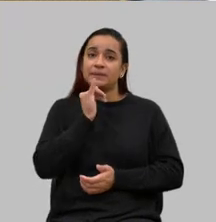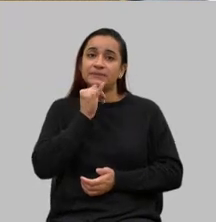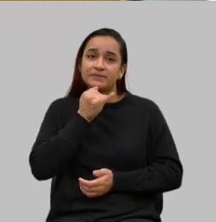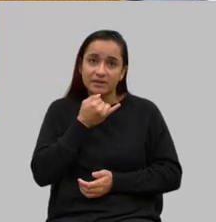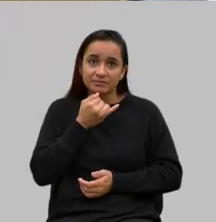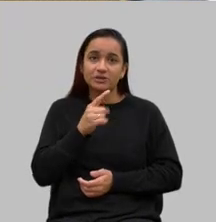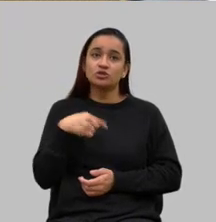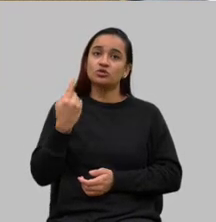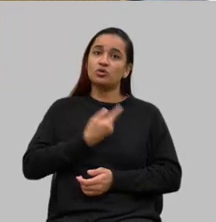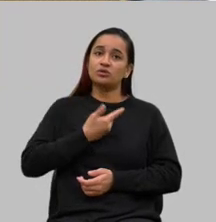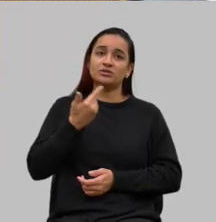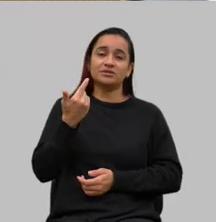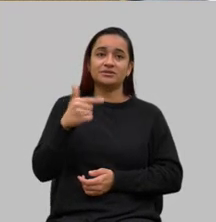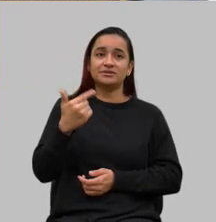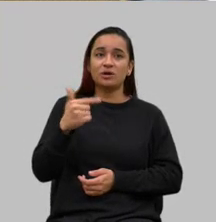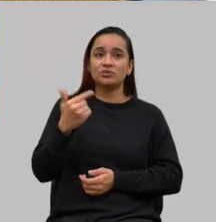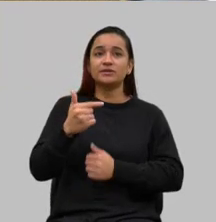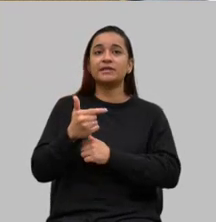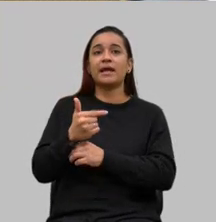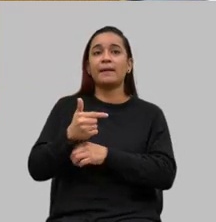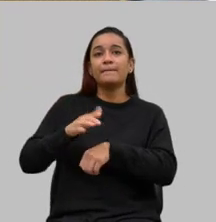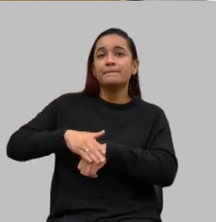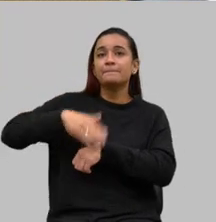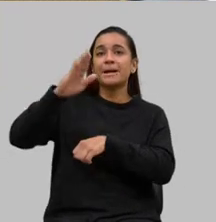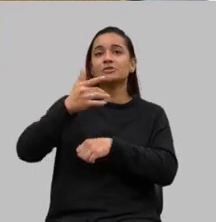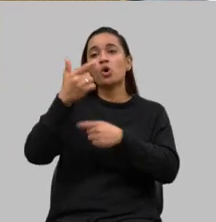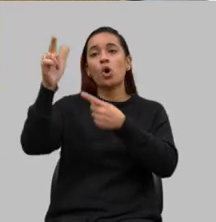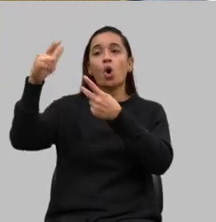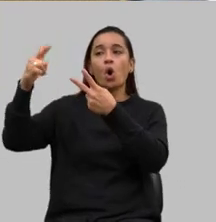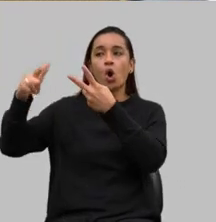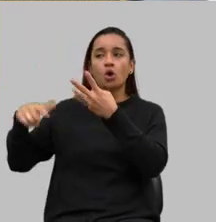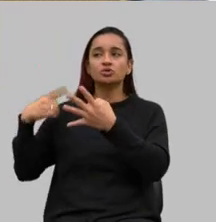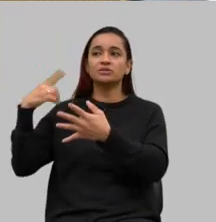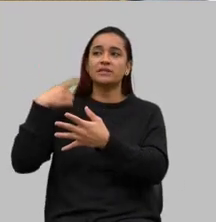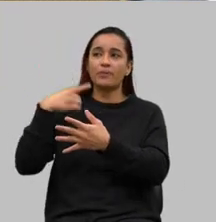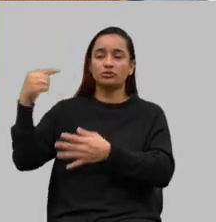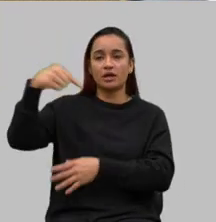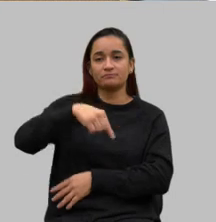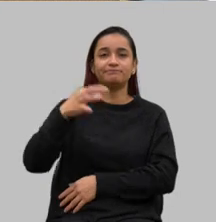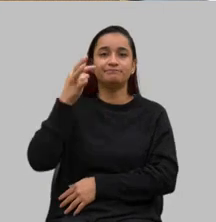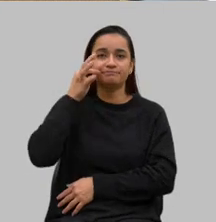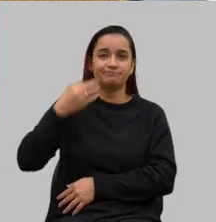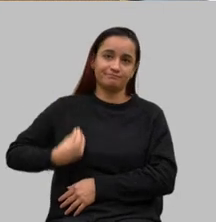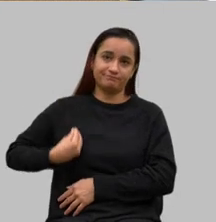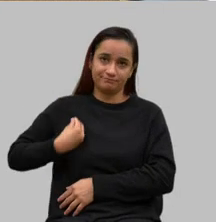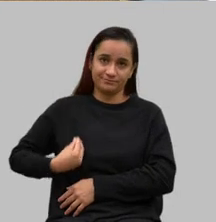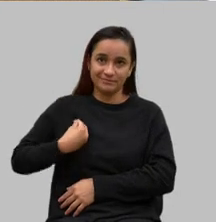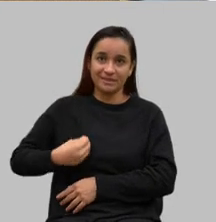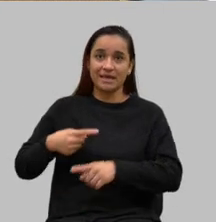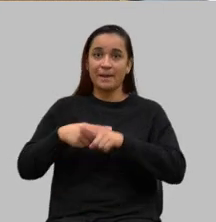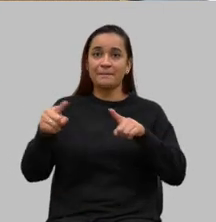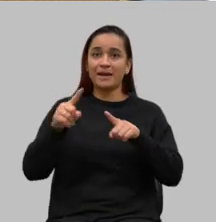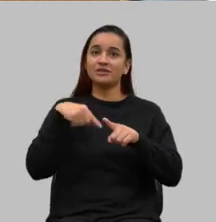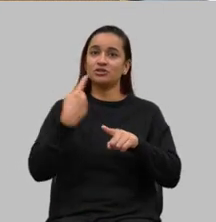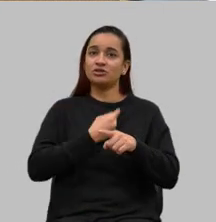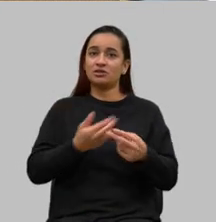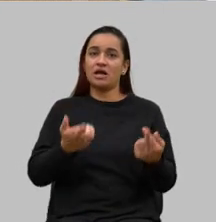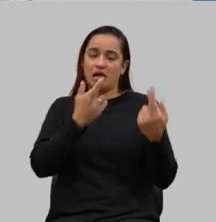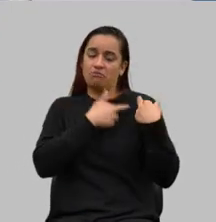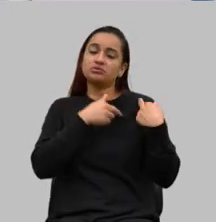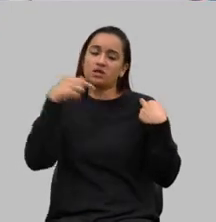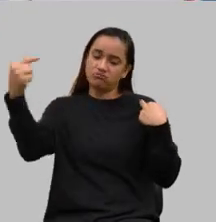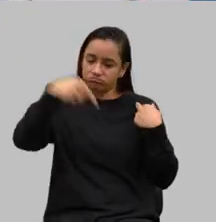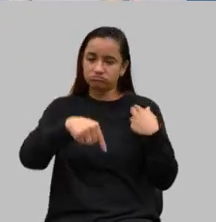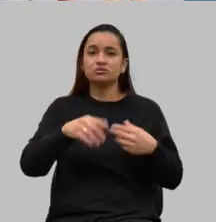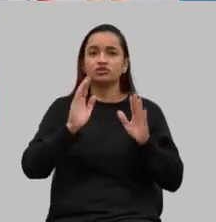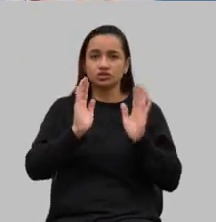tivemos eh mais deputados aqui hoje mas a gente tá aqui para cumprir o nosso papel e